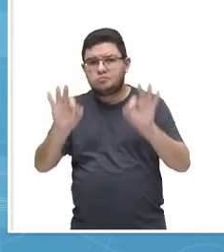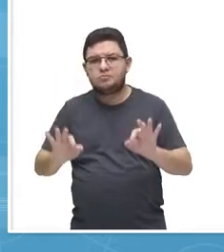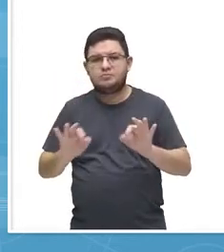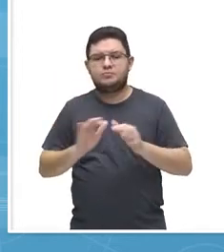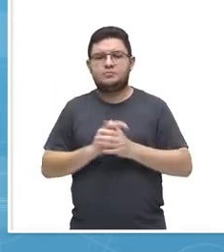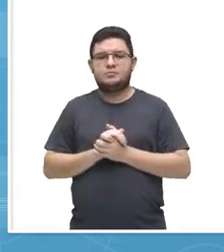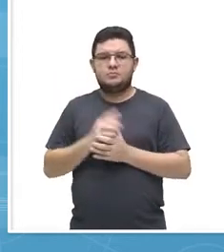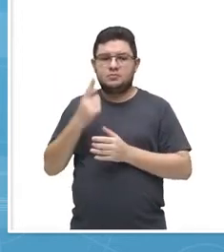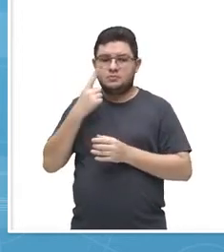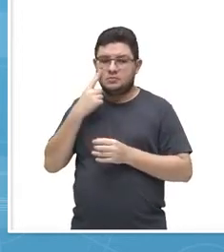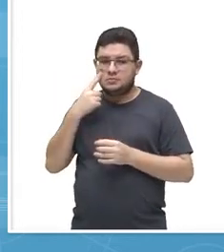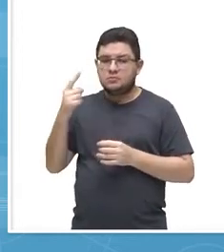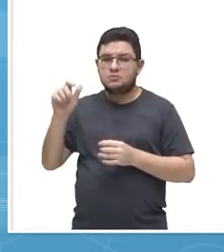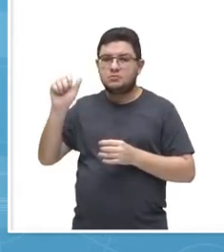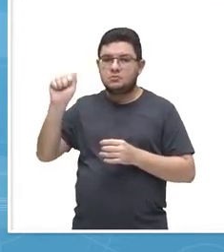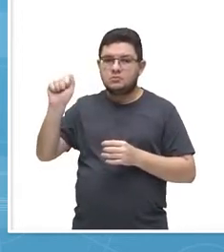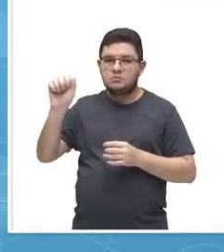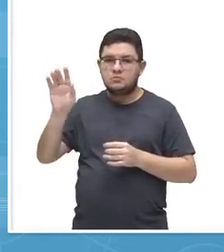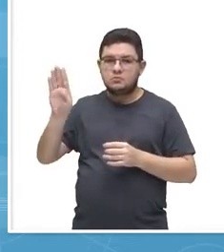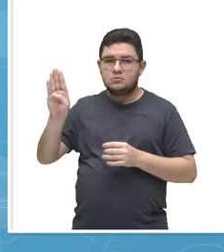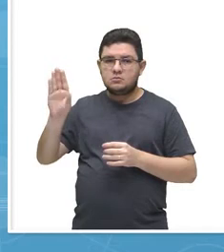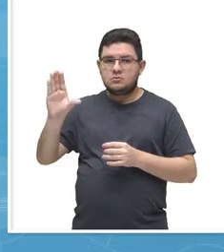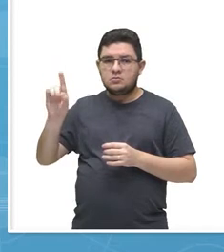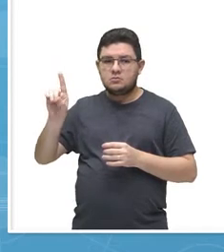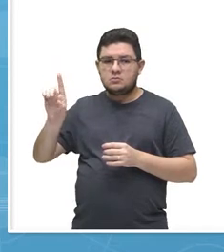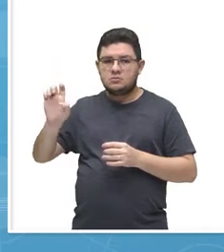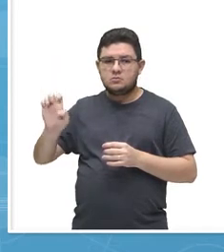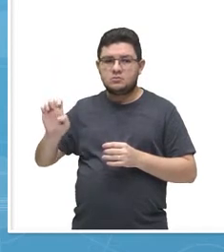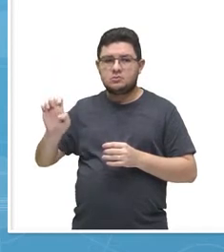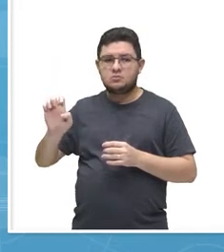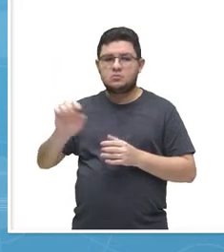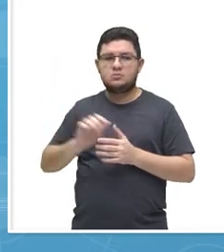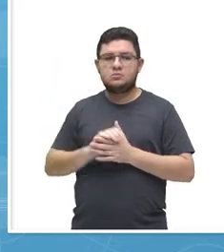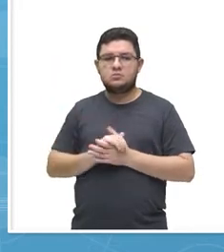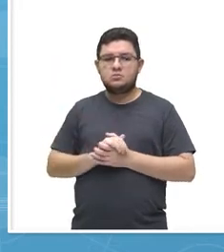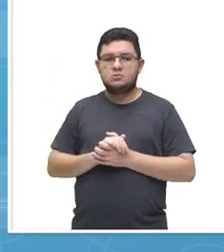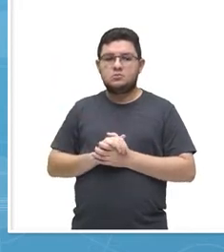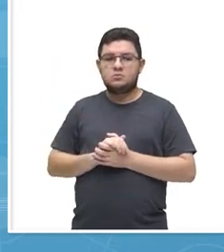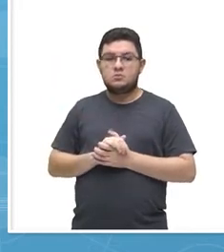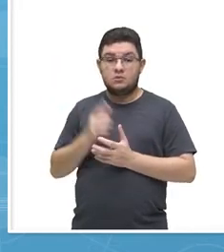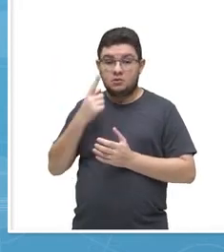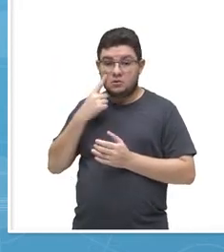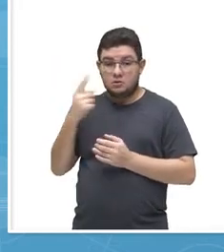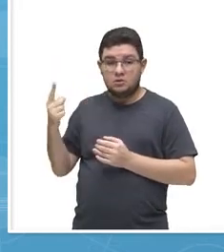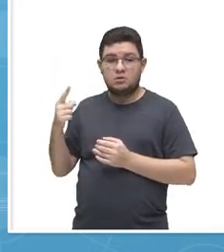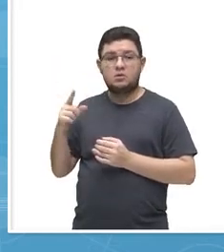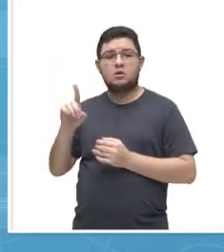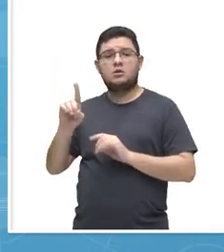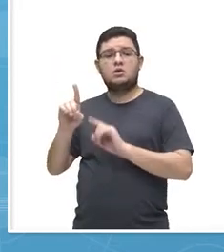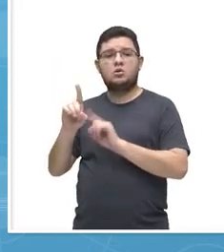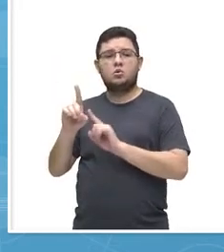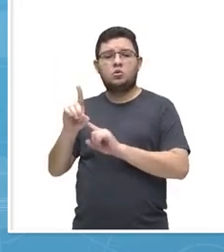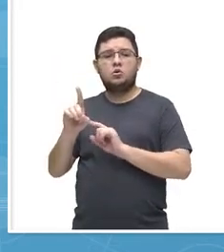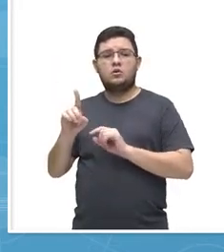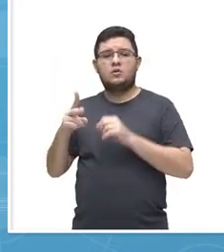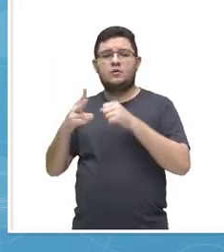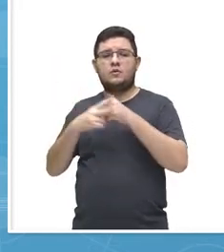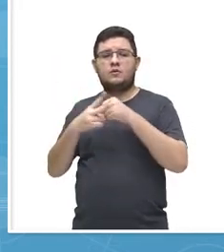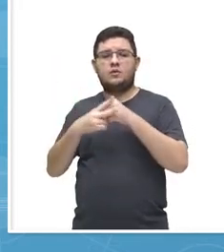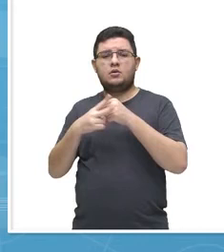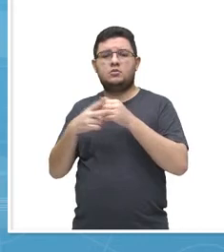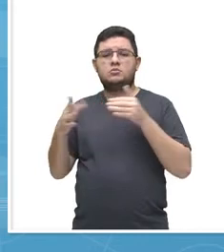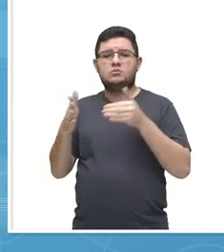é? Então, nós temos aqui na letra D. Verbos terminados em S mudam para